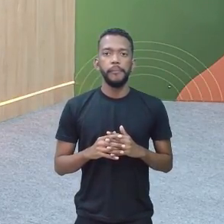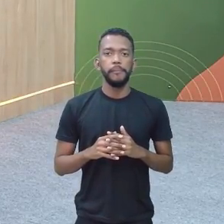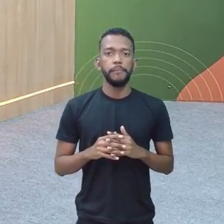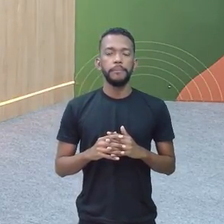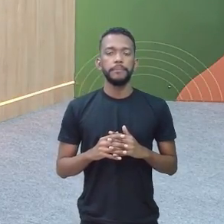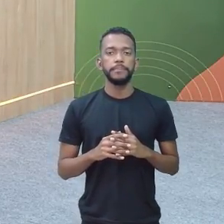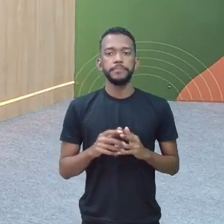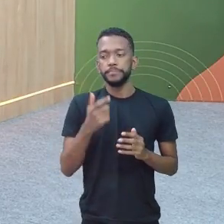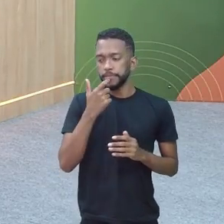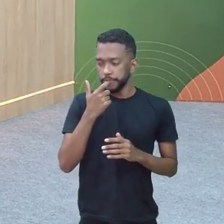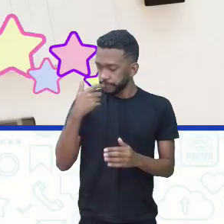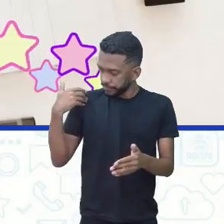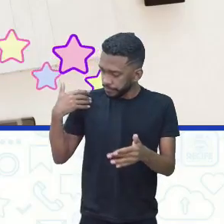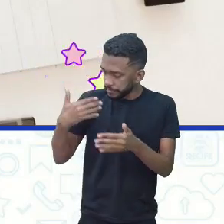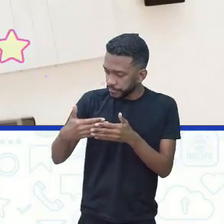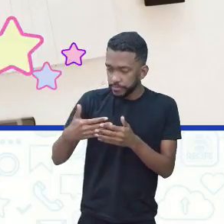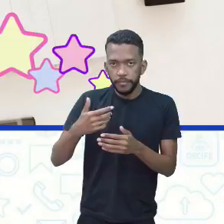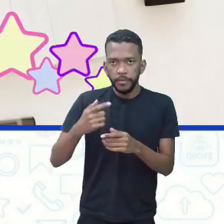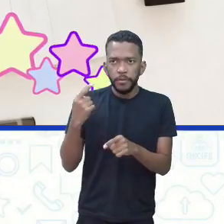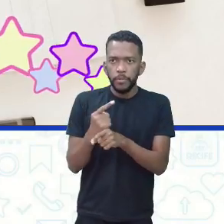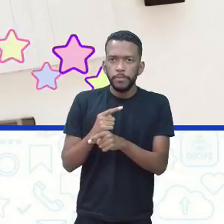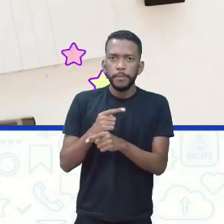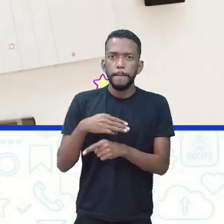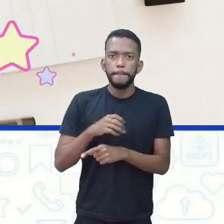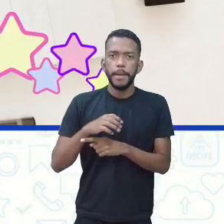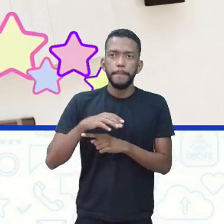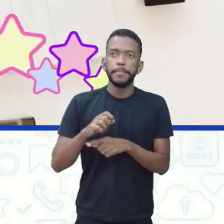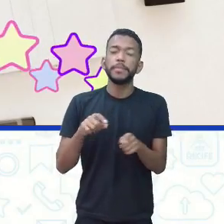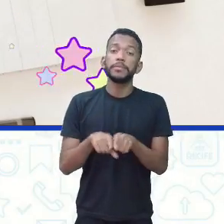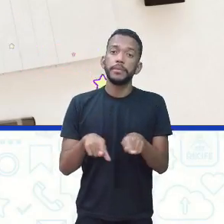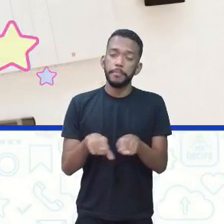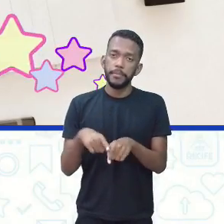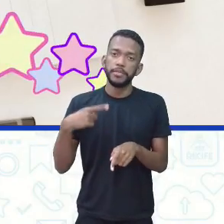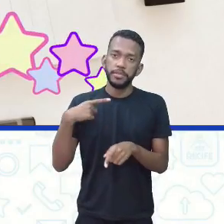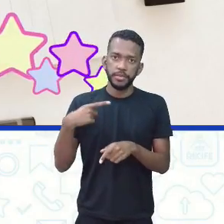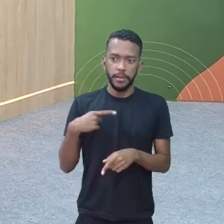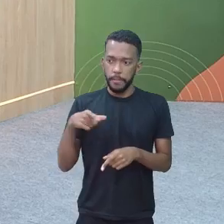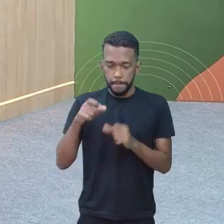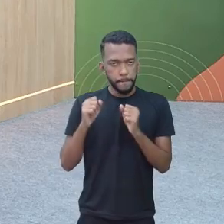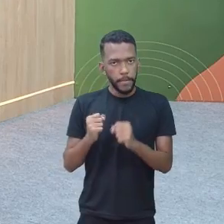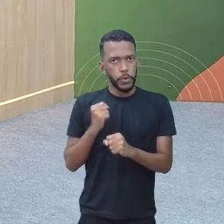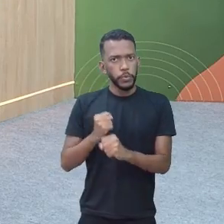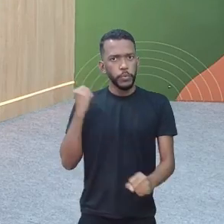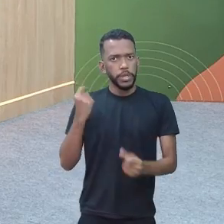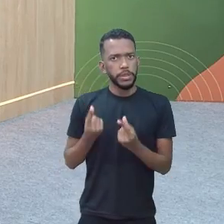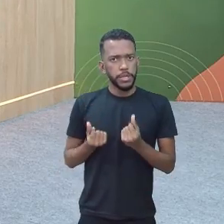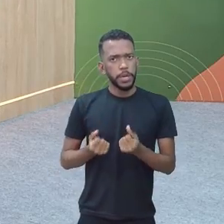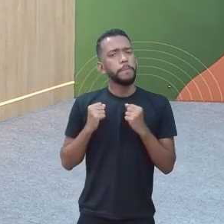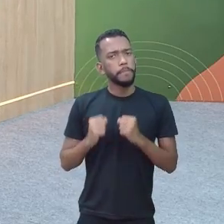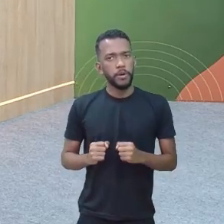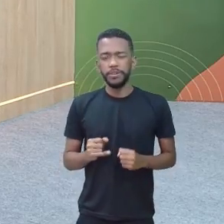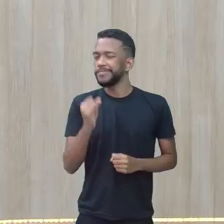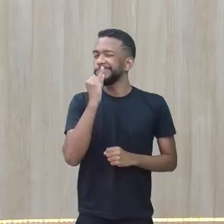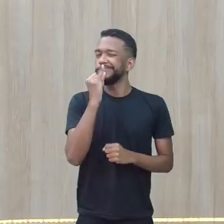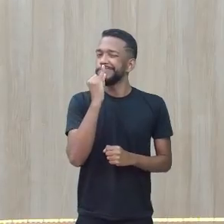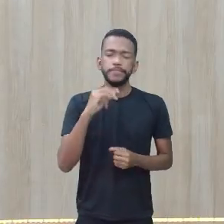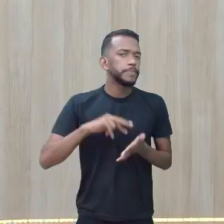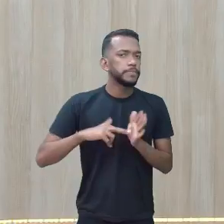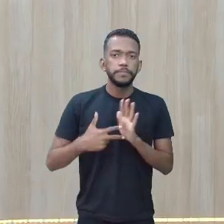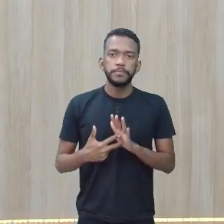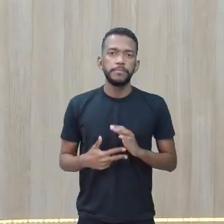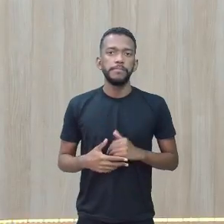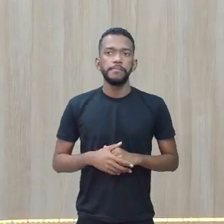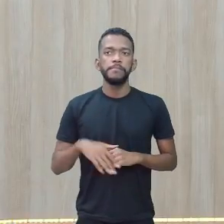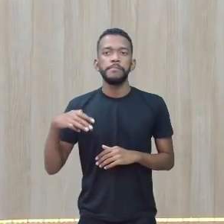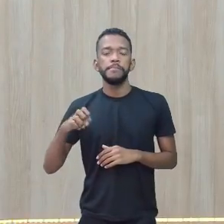recentemente, descobriu-se que os memes também são uma fonte de dinheiro. O que isso significa? Então, os memes,